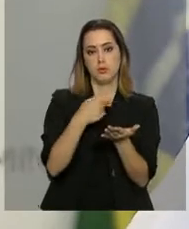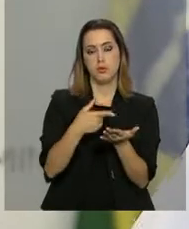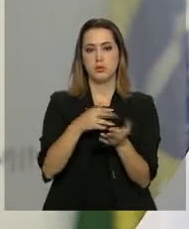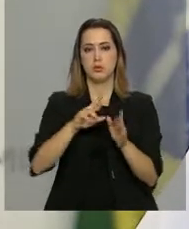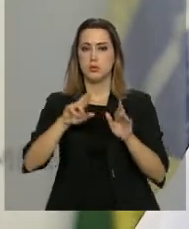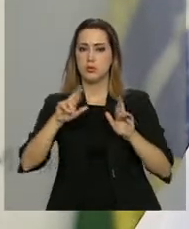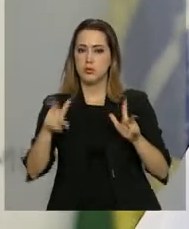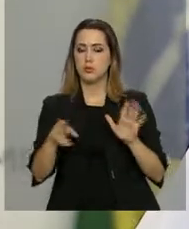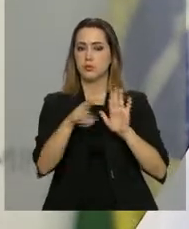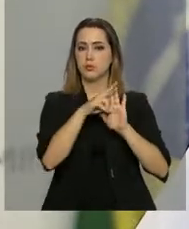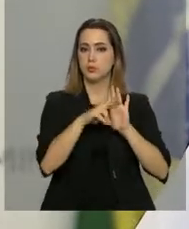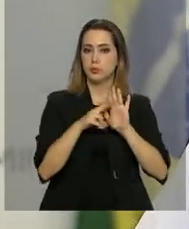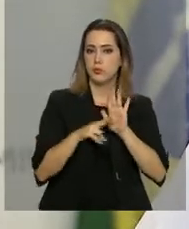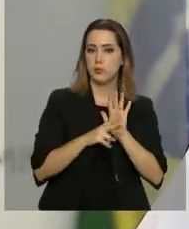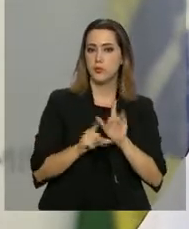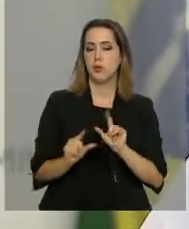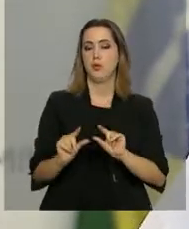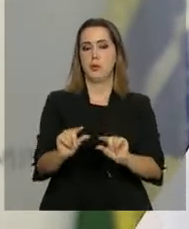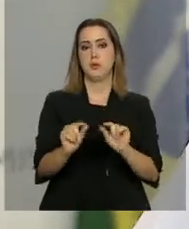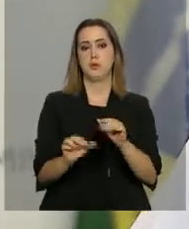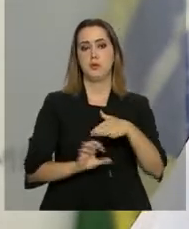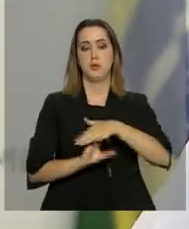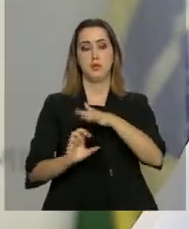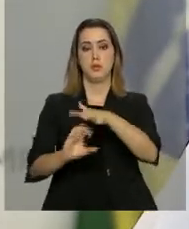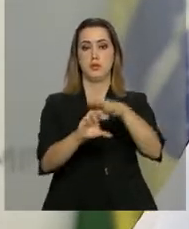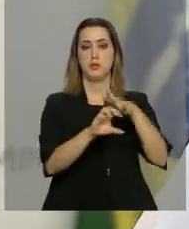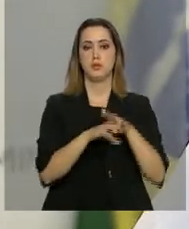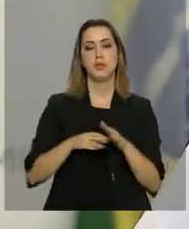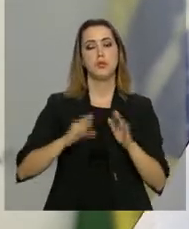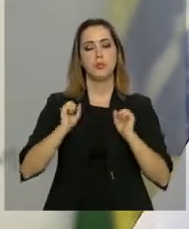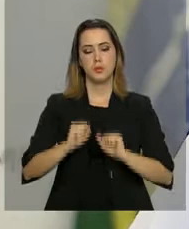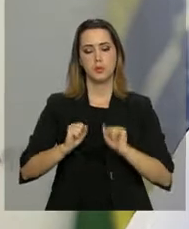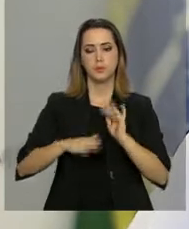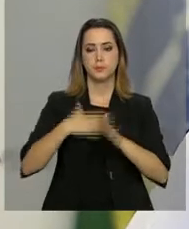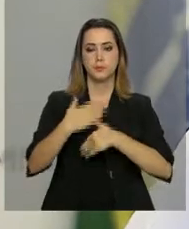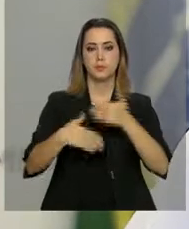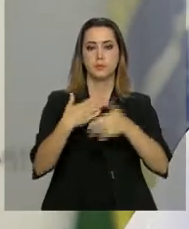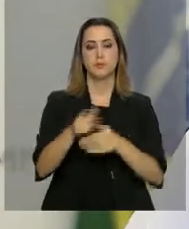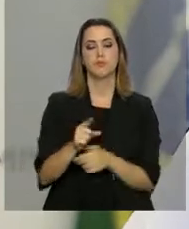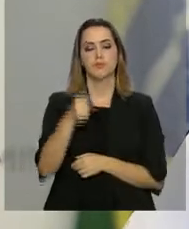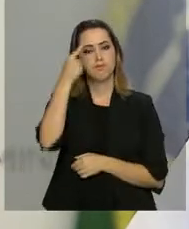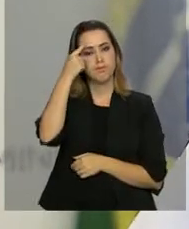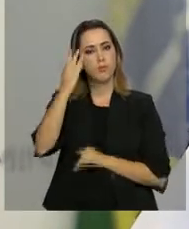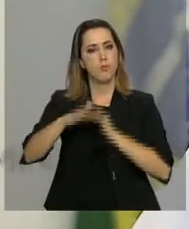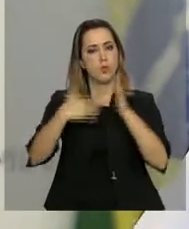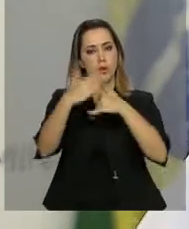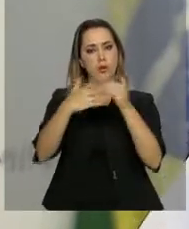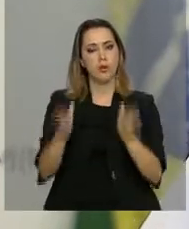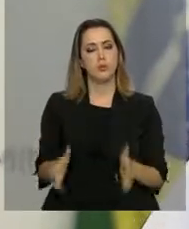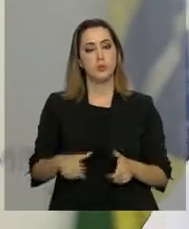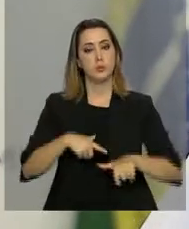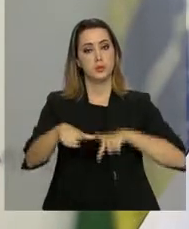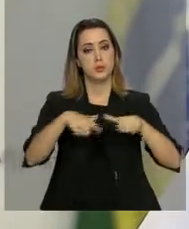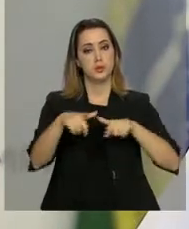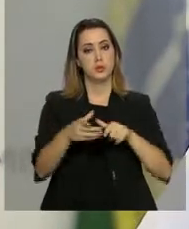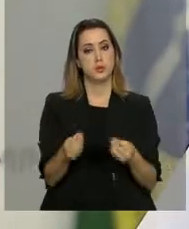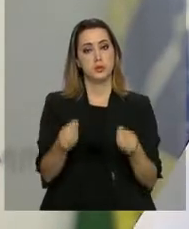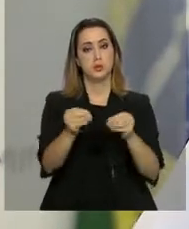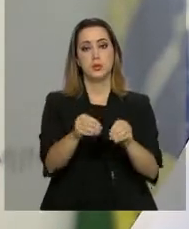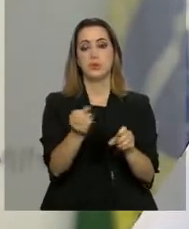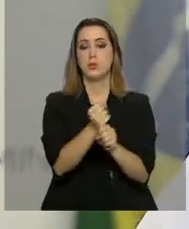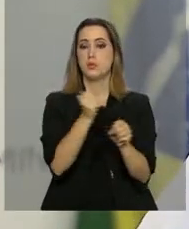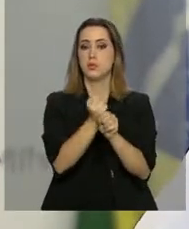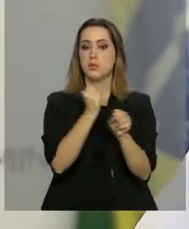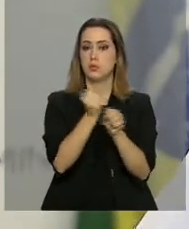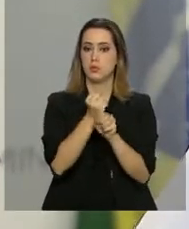para as pequenas construtoras garantindo a permanência desses empresários no mercado a idéia é aumentar a geração de empregos no setor da construção civil